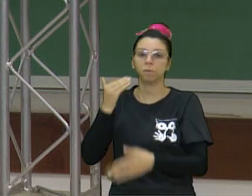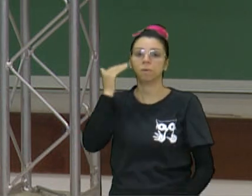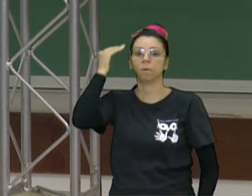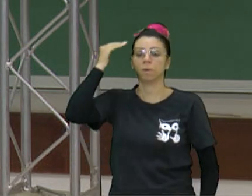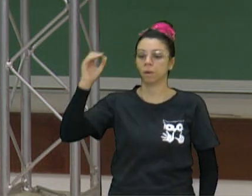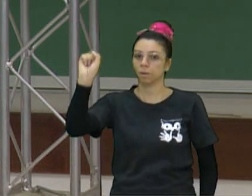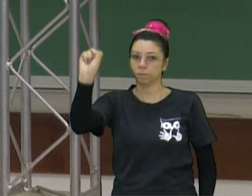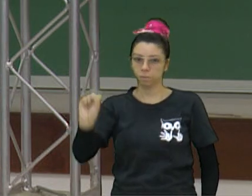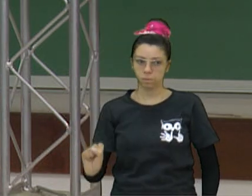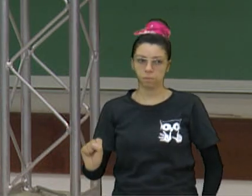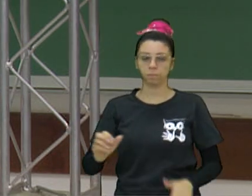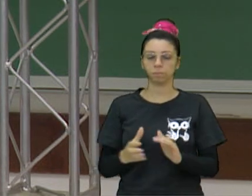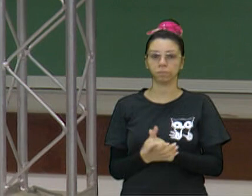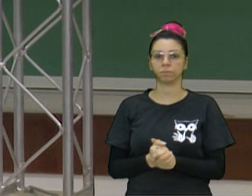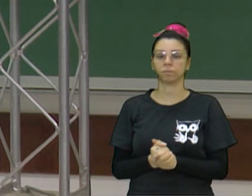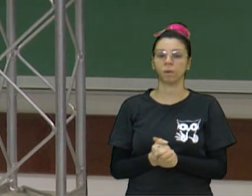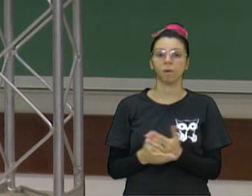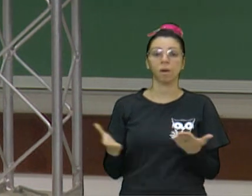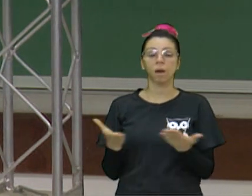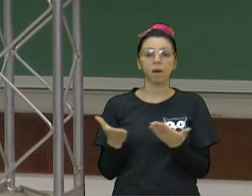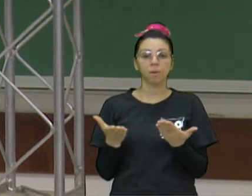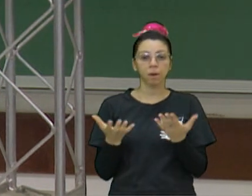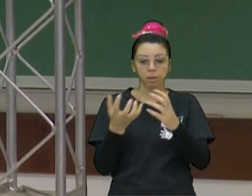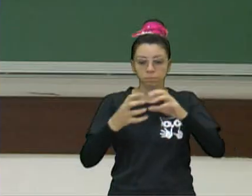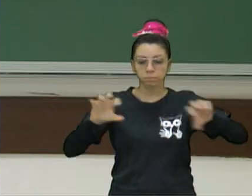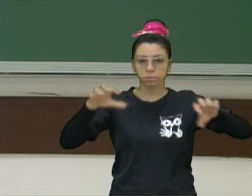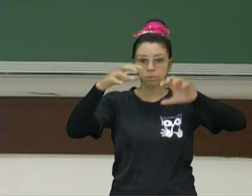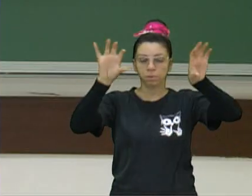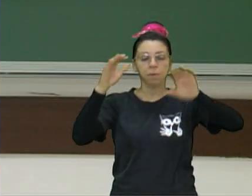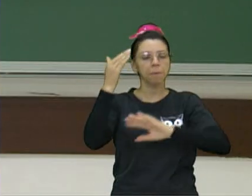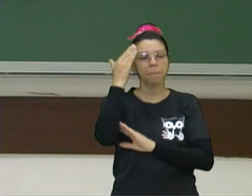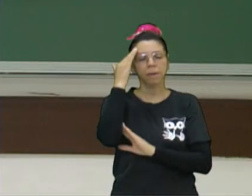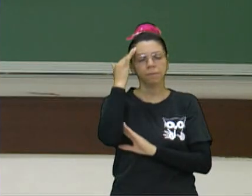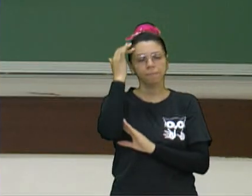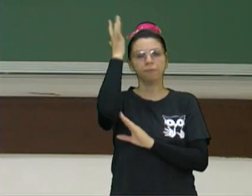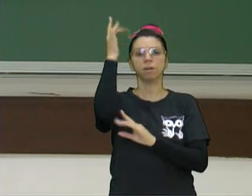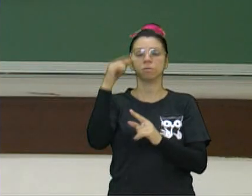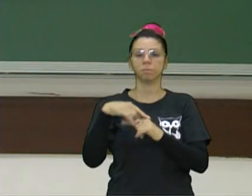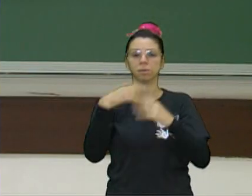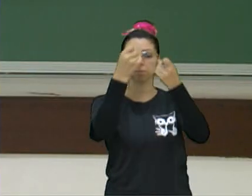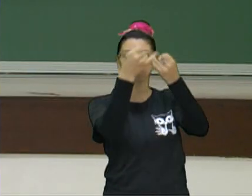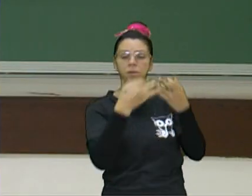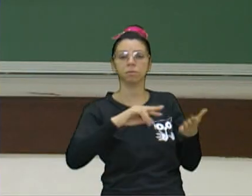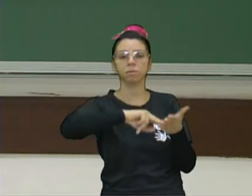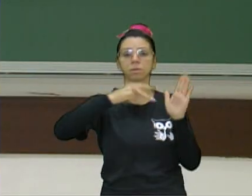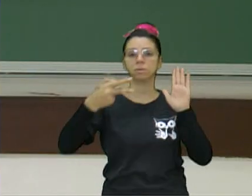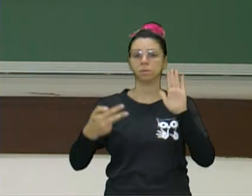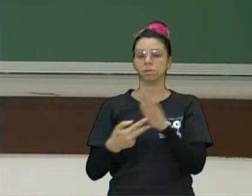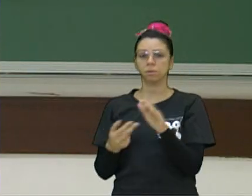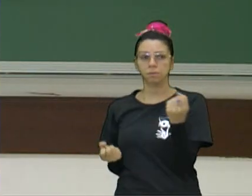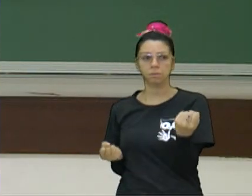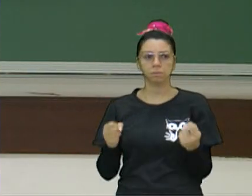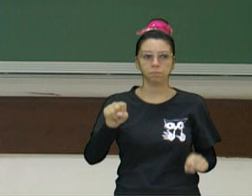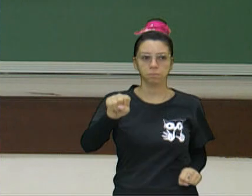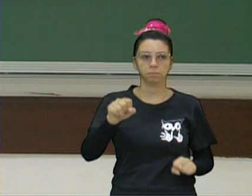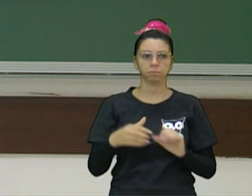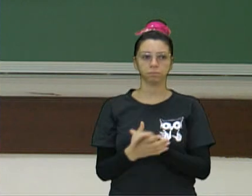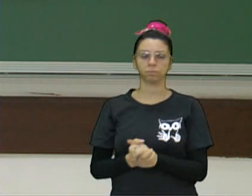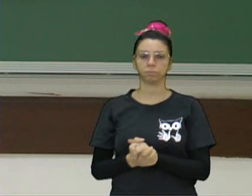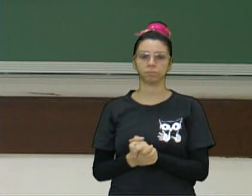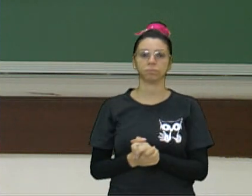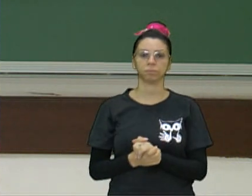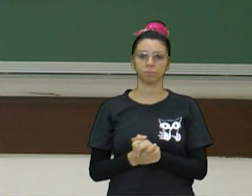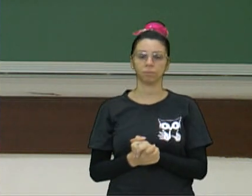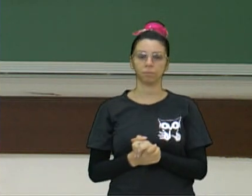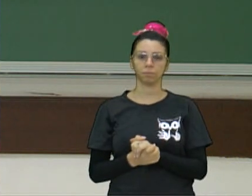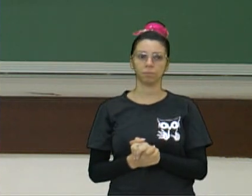agora, desmembrando a palavra Taekwondo, né, para ficar mais fácil exemplificar para vocês o que quer dizer Taekwondo, né? Então ele vem